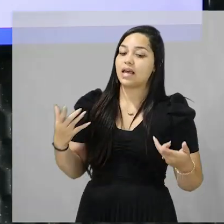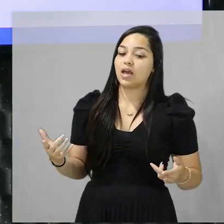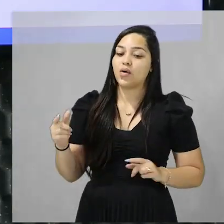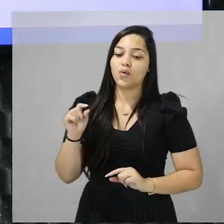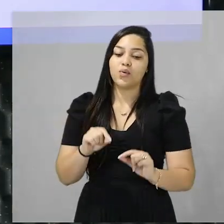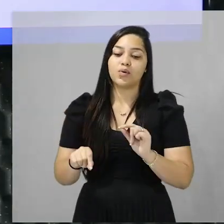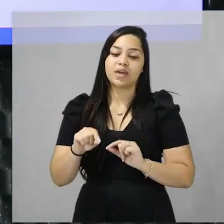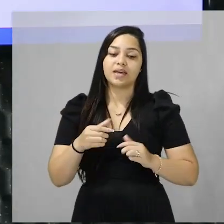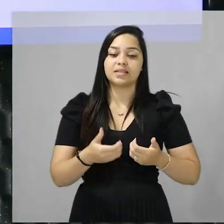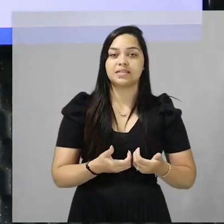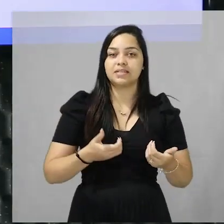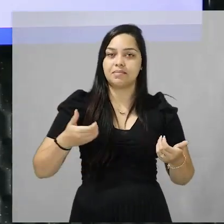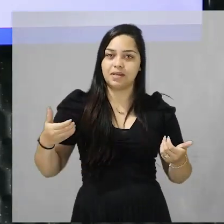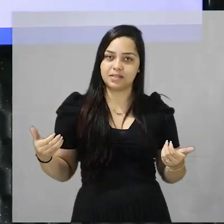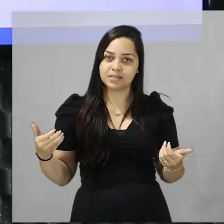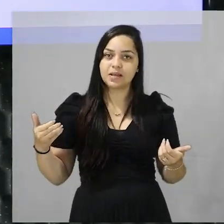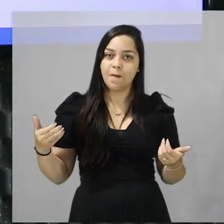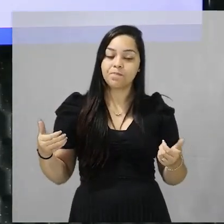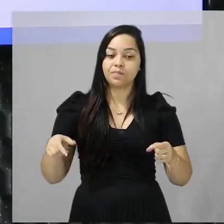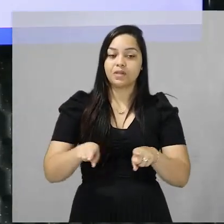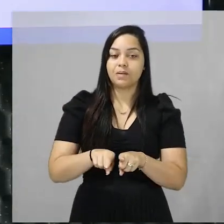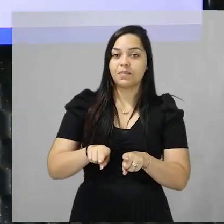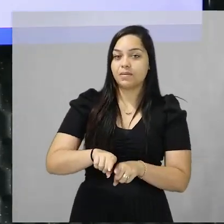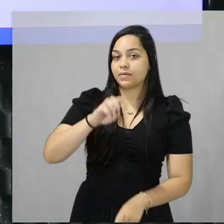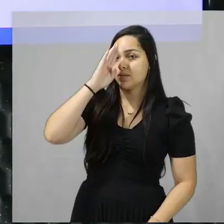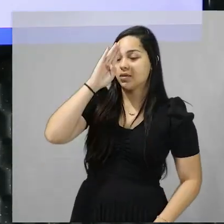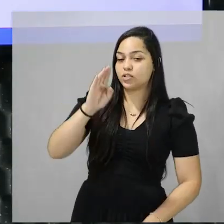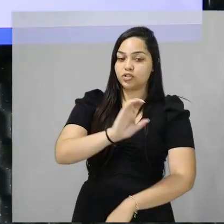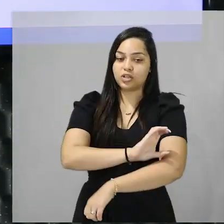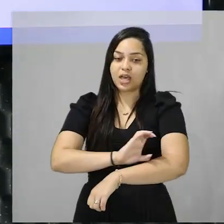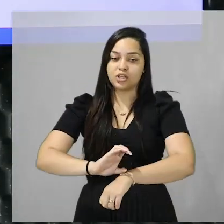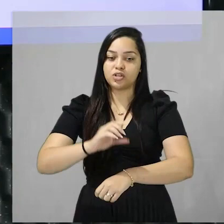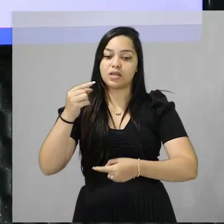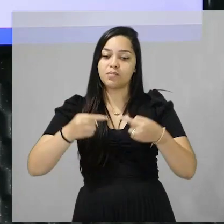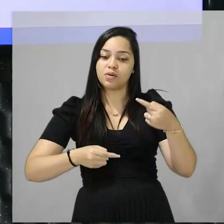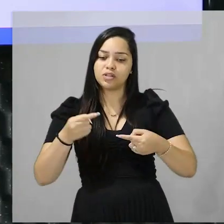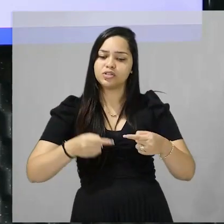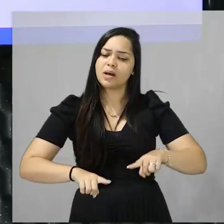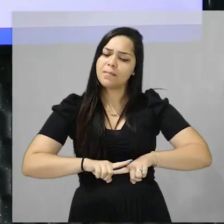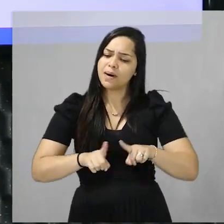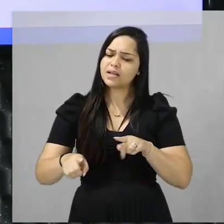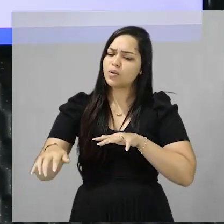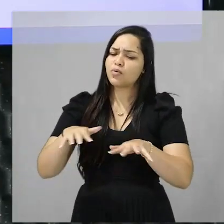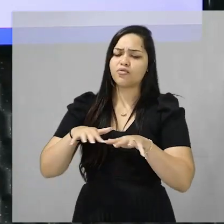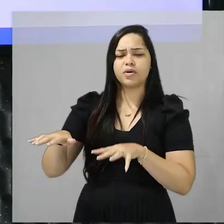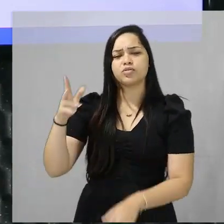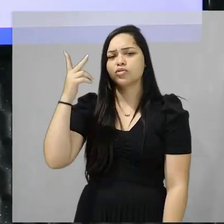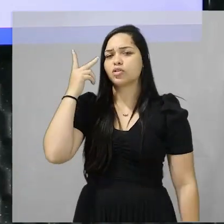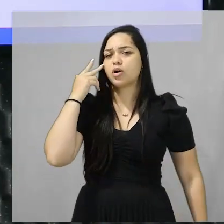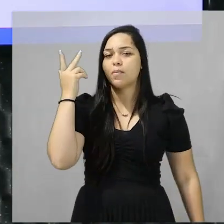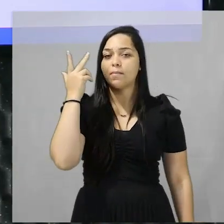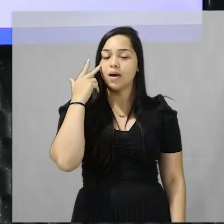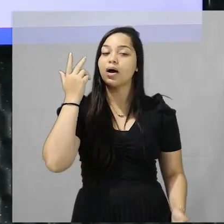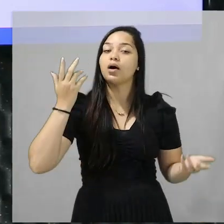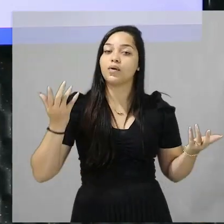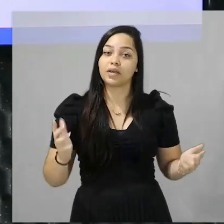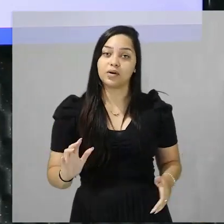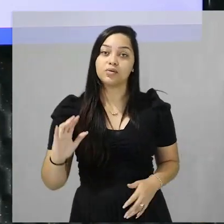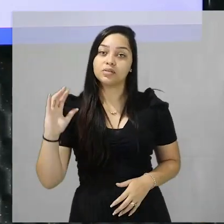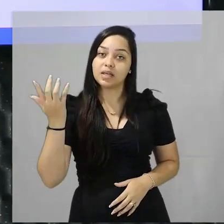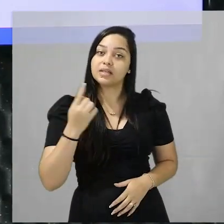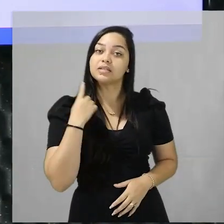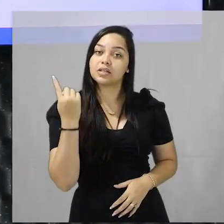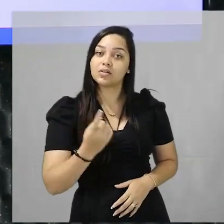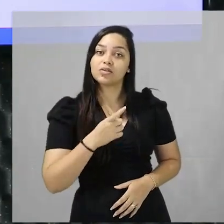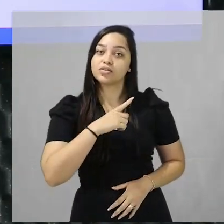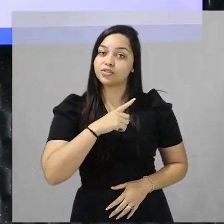estigma de separação, principalmente entre ética e política. Mas isso é um movimento normal, é um movimento natural que nós temos